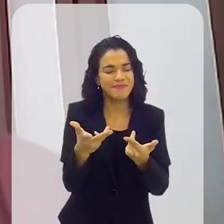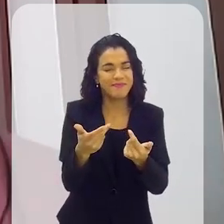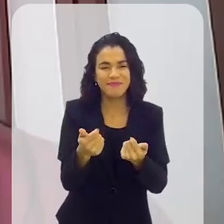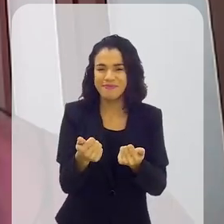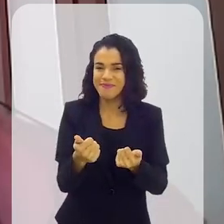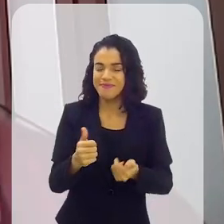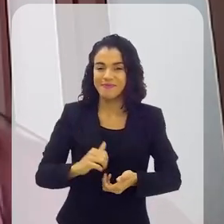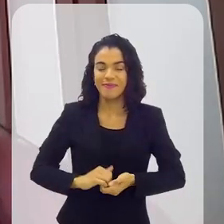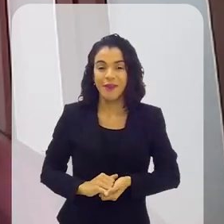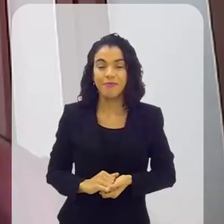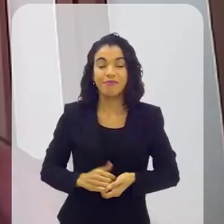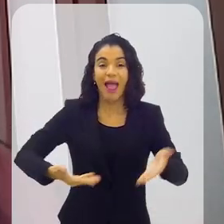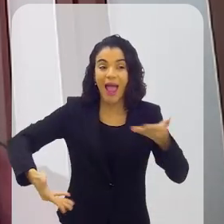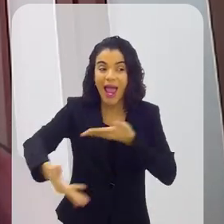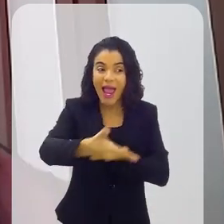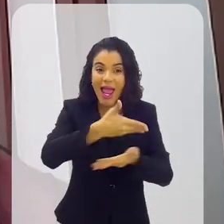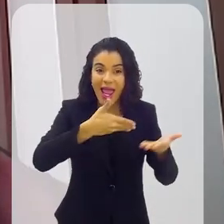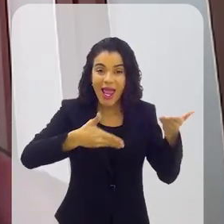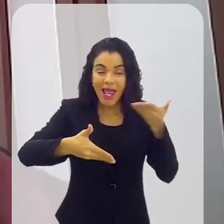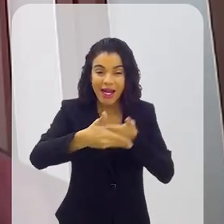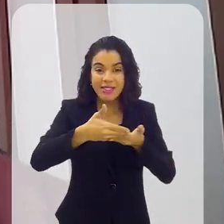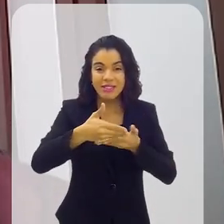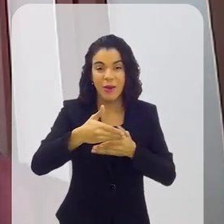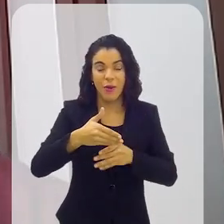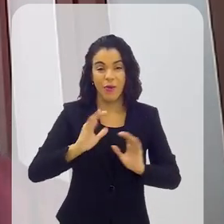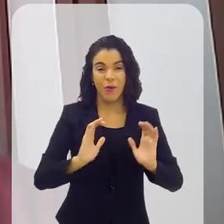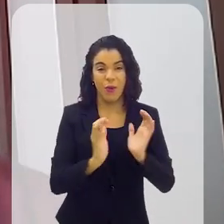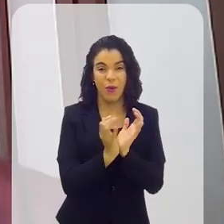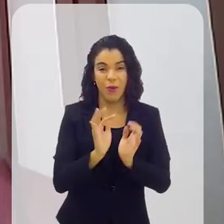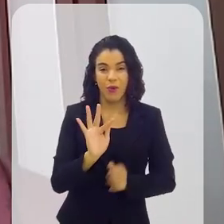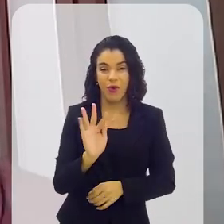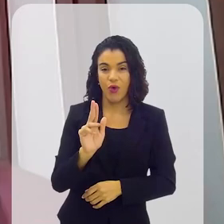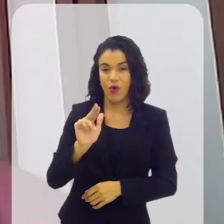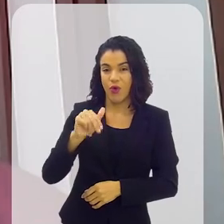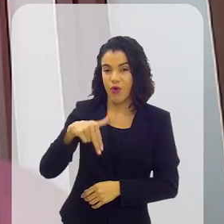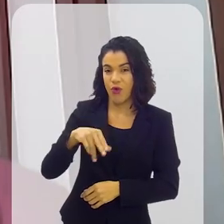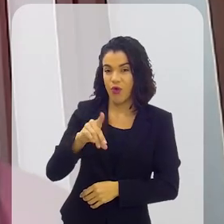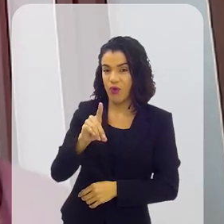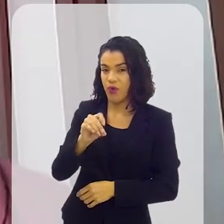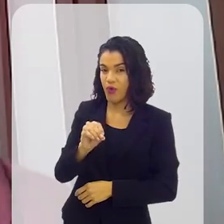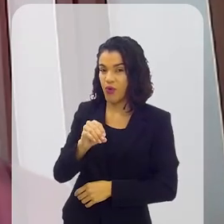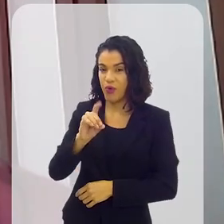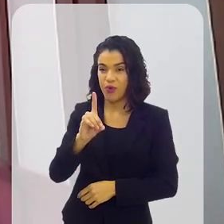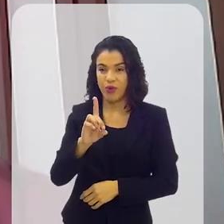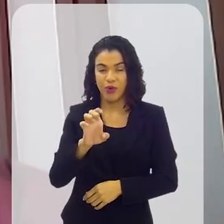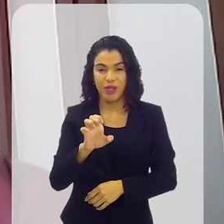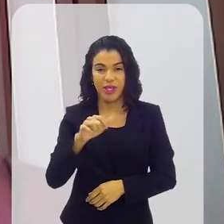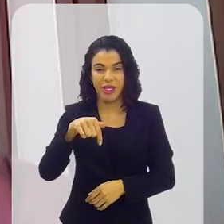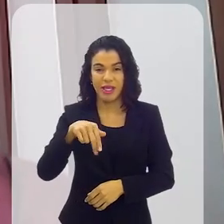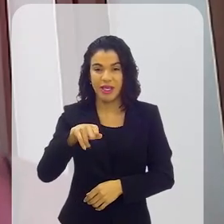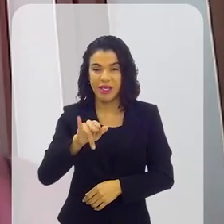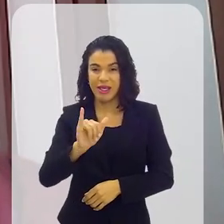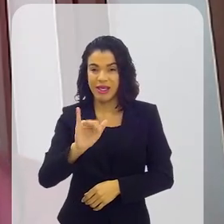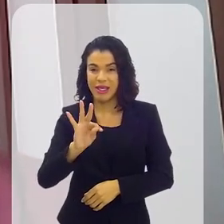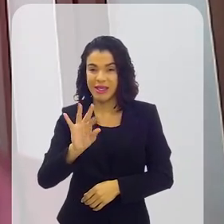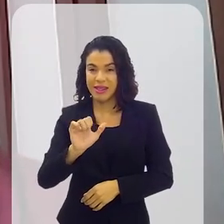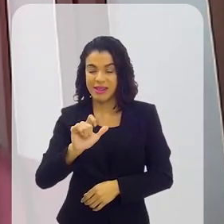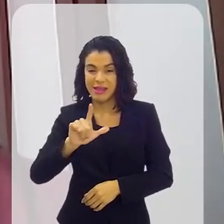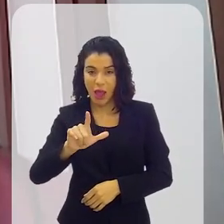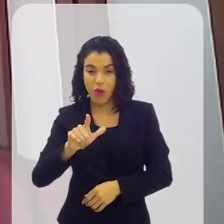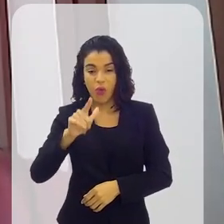Então, assim, com a relação com o fundo de quintal começou daí, porque o fundo já existia. Eu apareci no